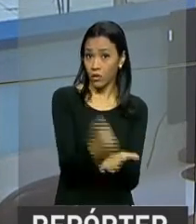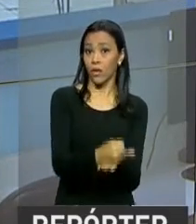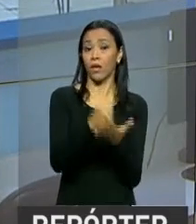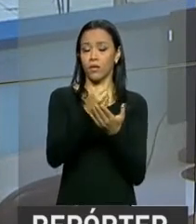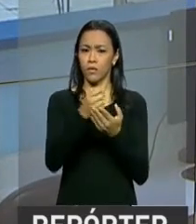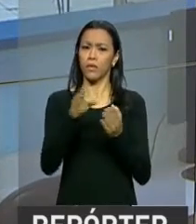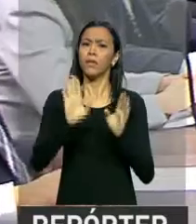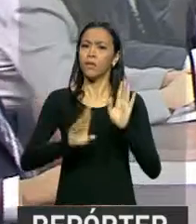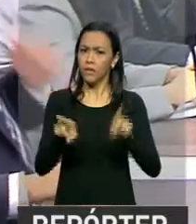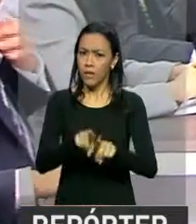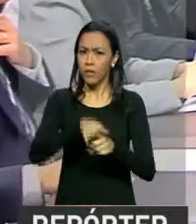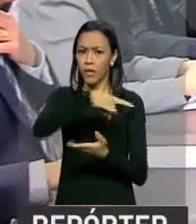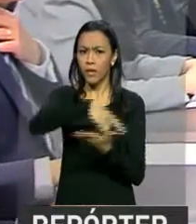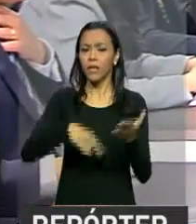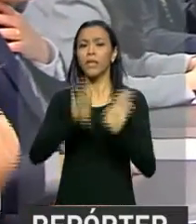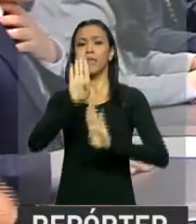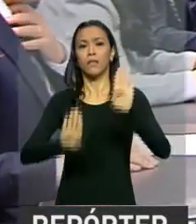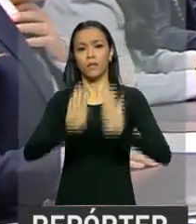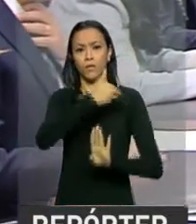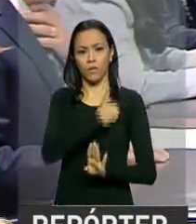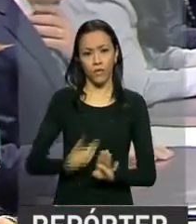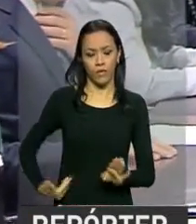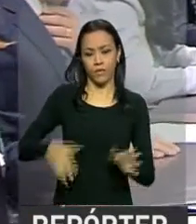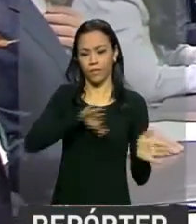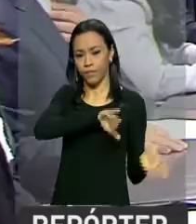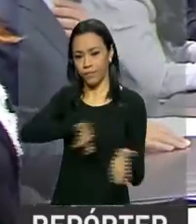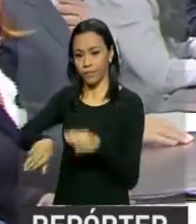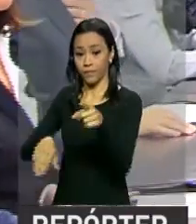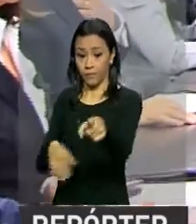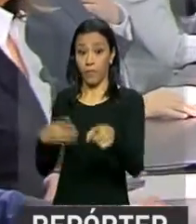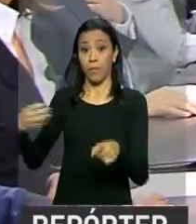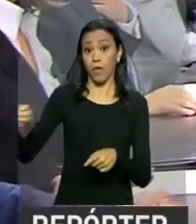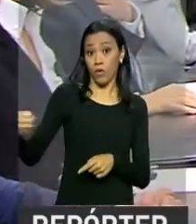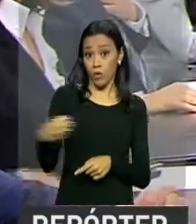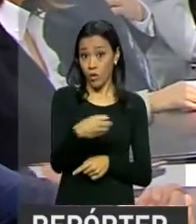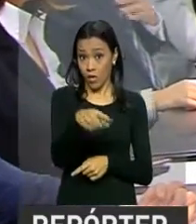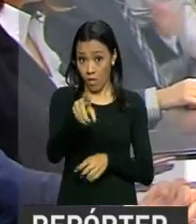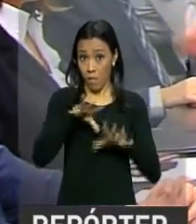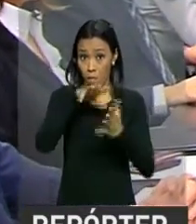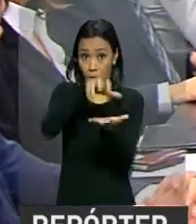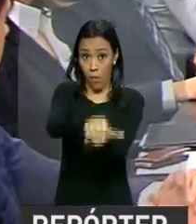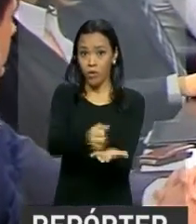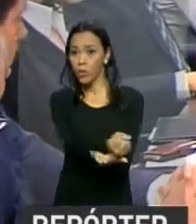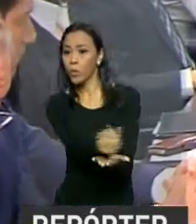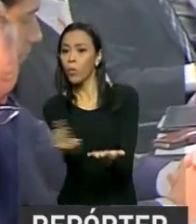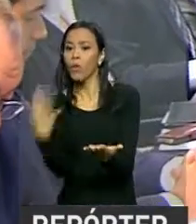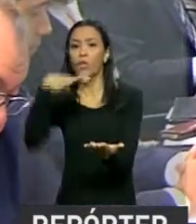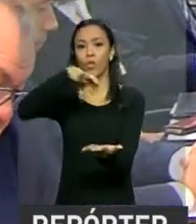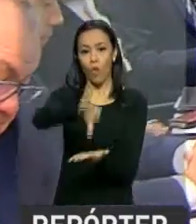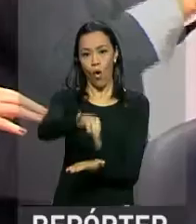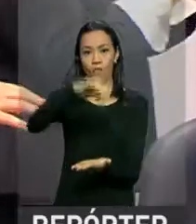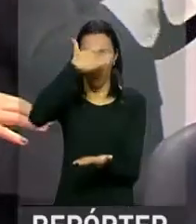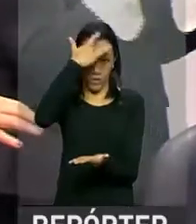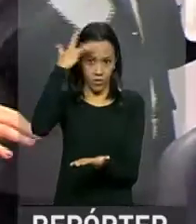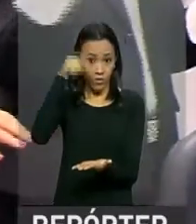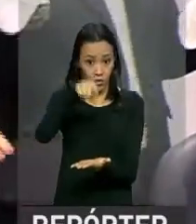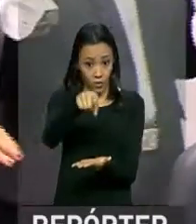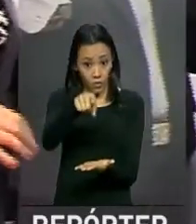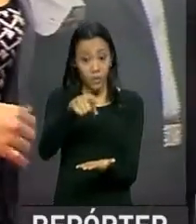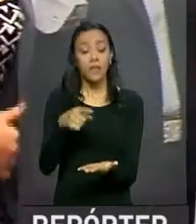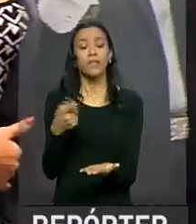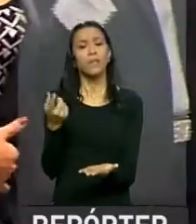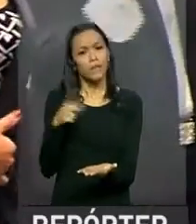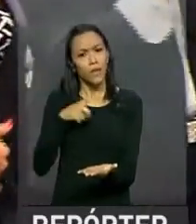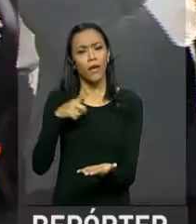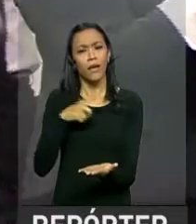governo. A cerimônia de posse dos 9 dirigentes da Advocacia Geral da União, nesta sexta-feira, contou com a